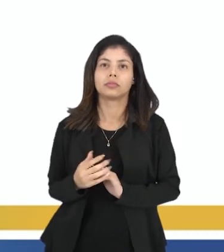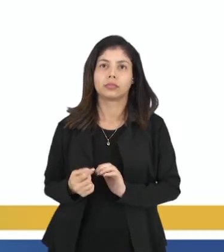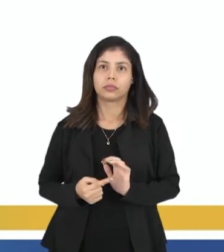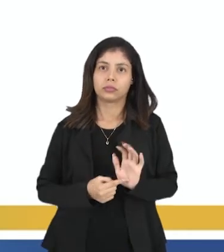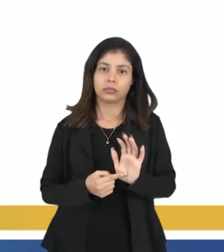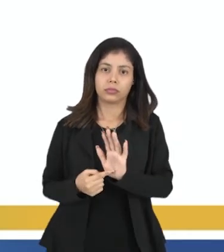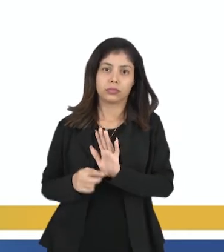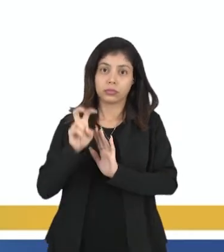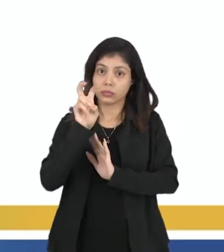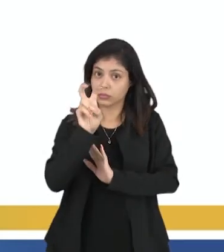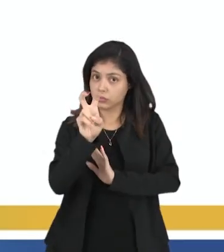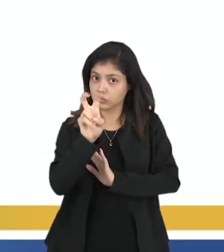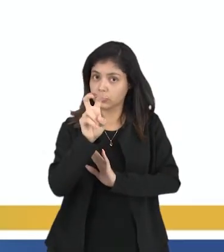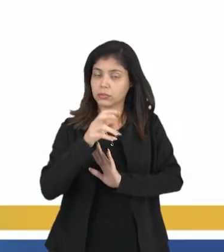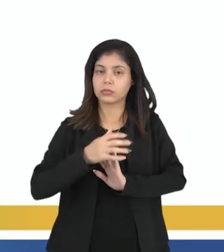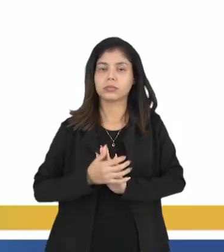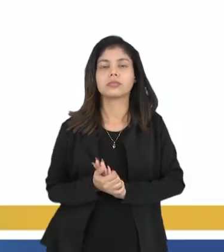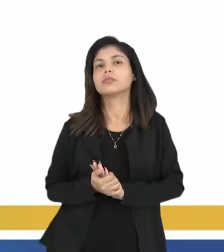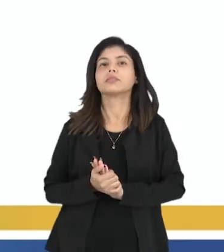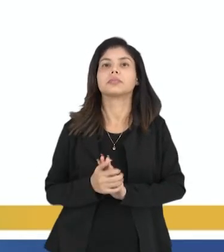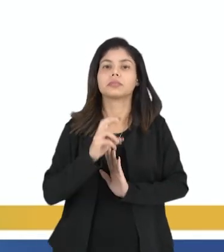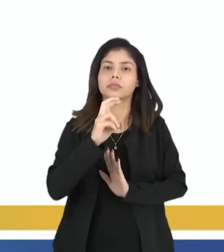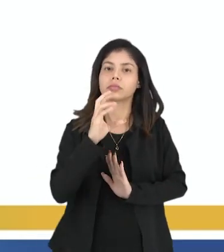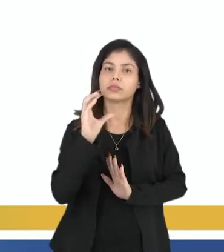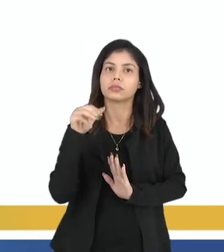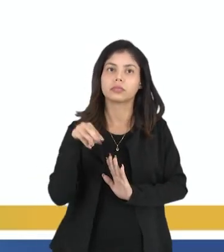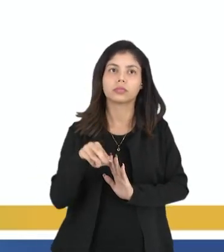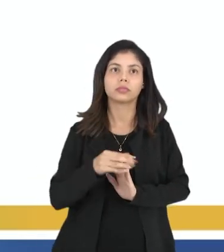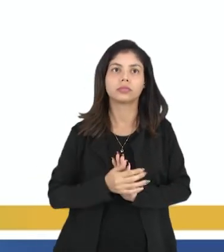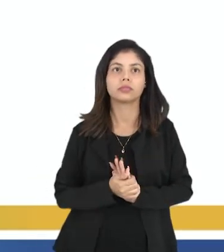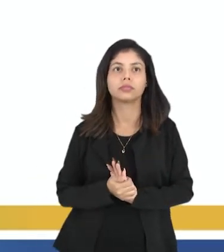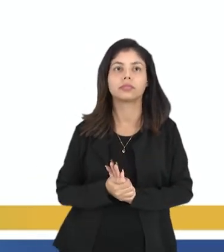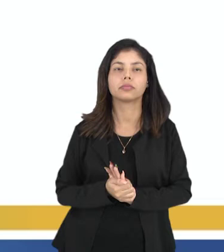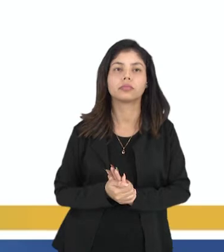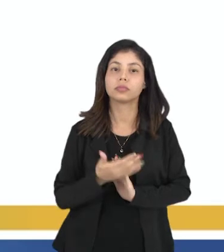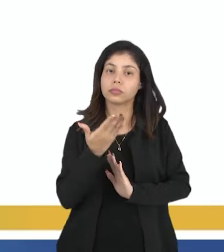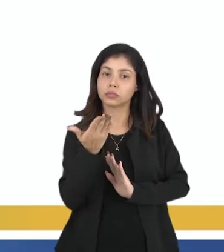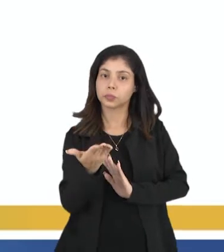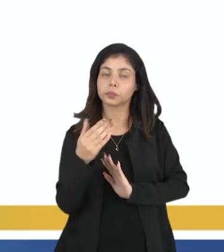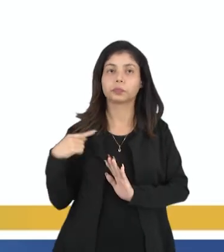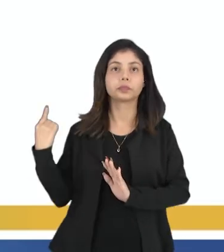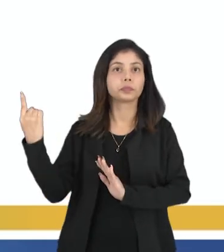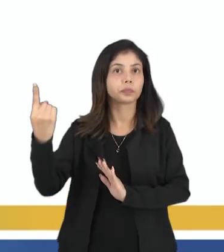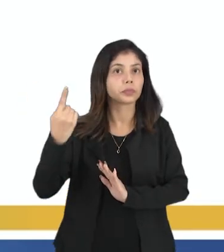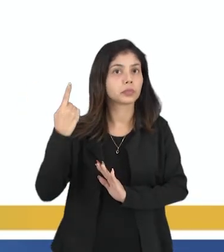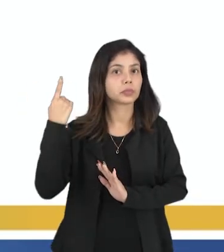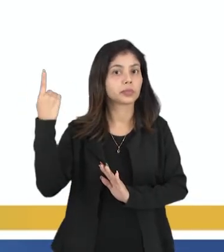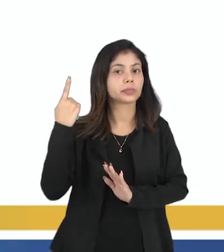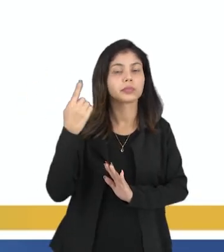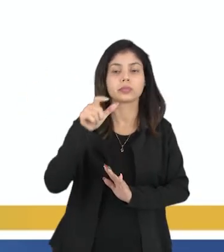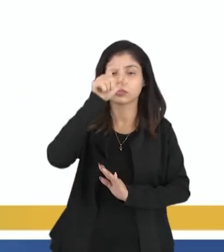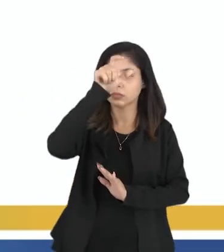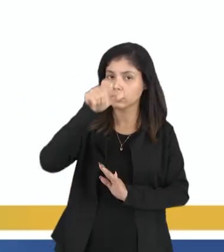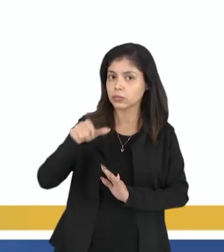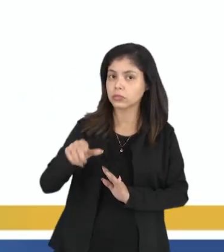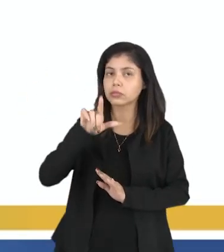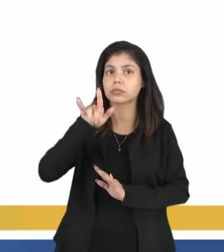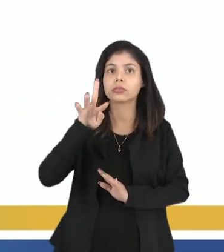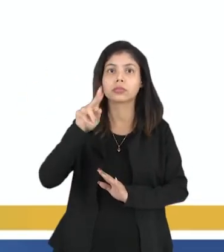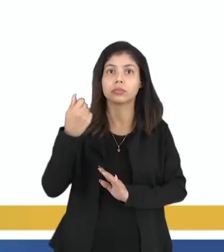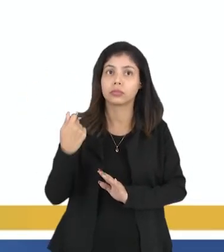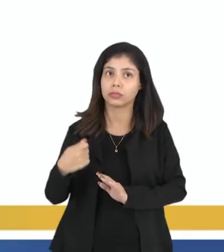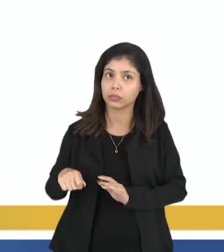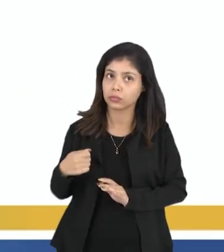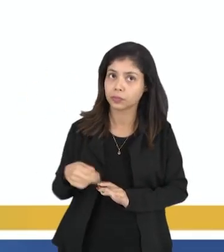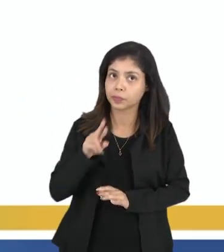representação 55 cm tá então altura da face lateral é nós